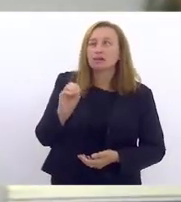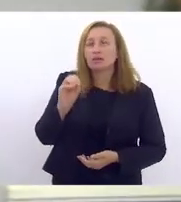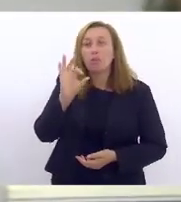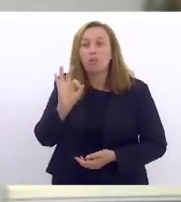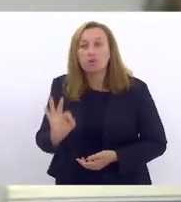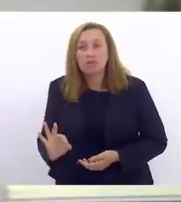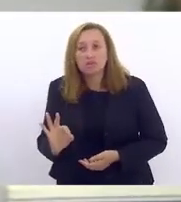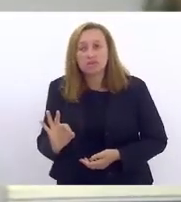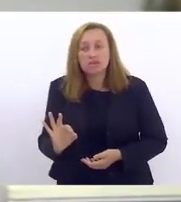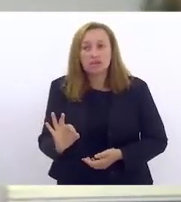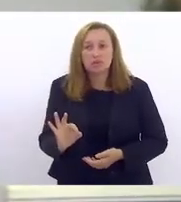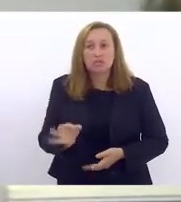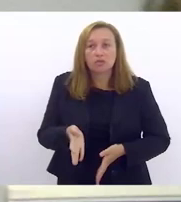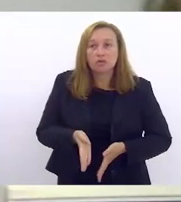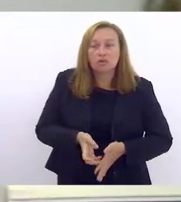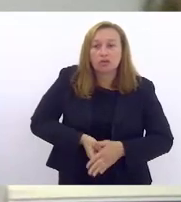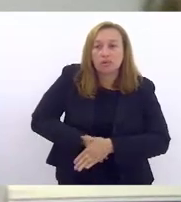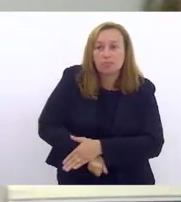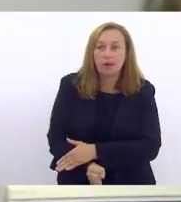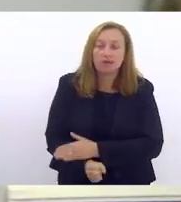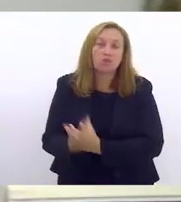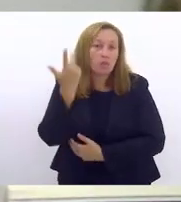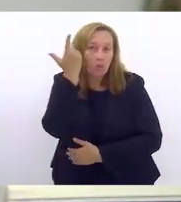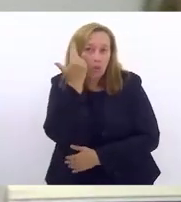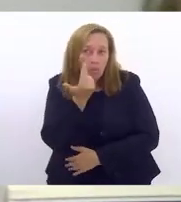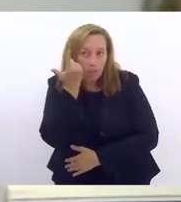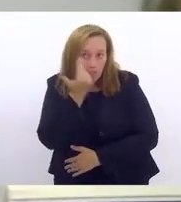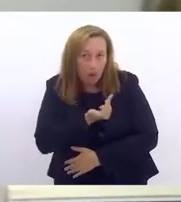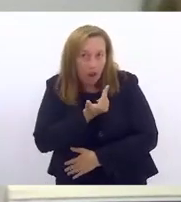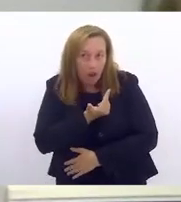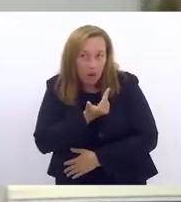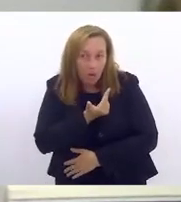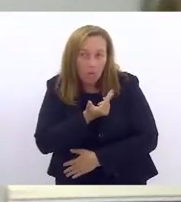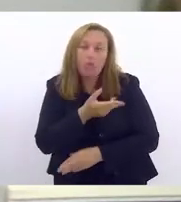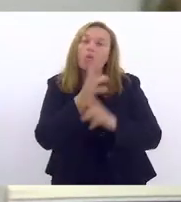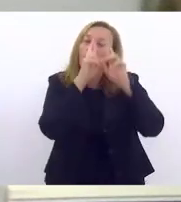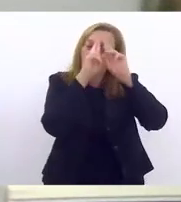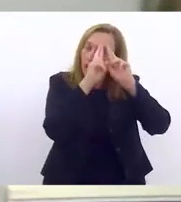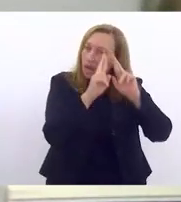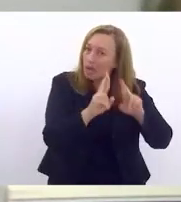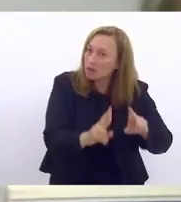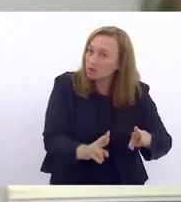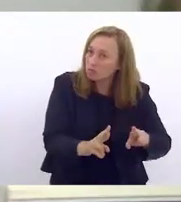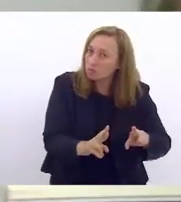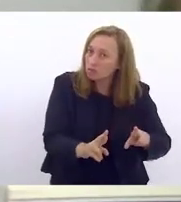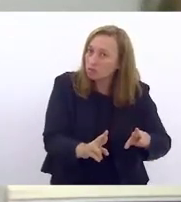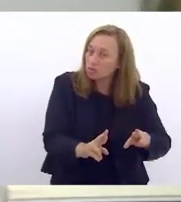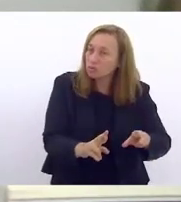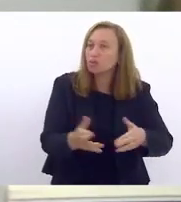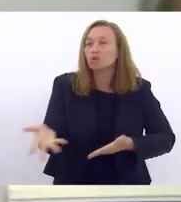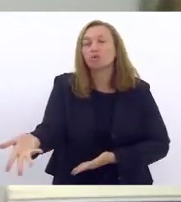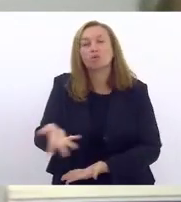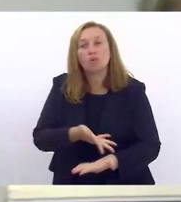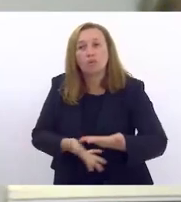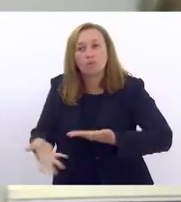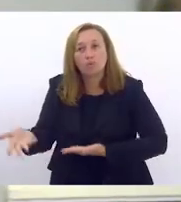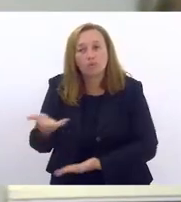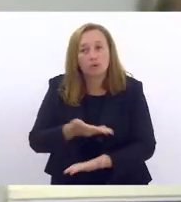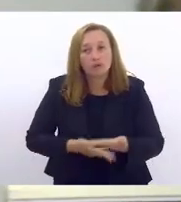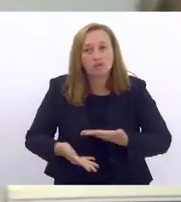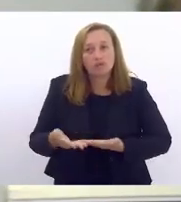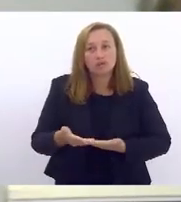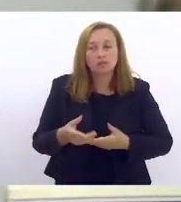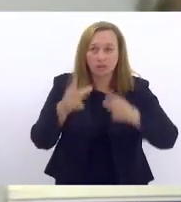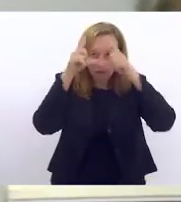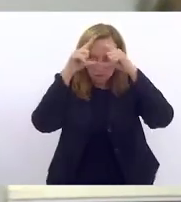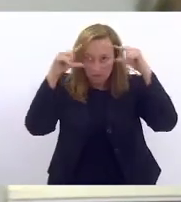70% de partos normais. Tá? É um parto respeitoso, que é compartilhado da